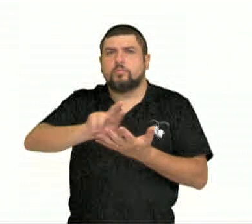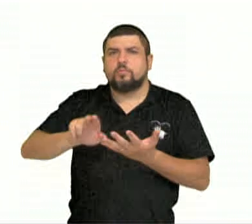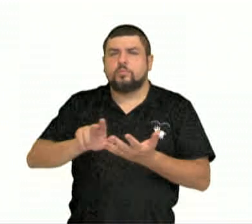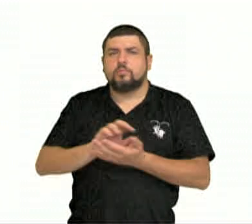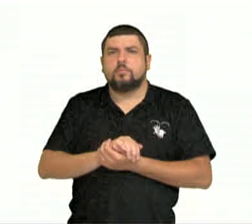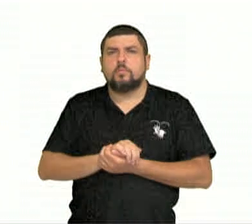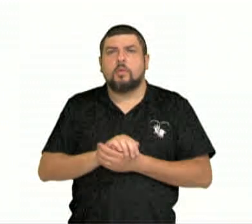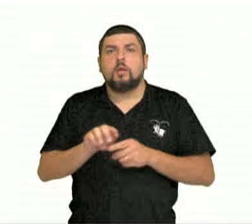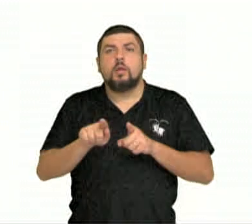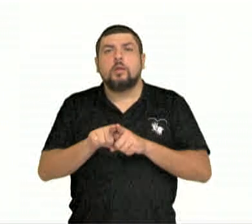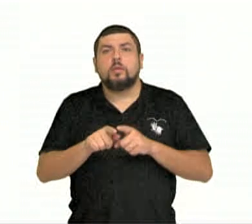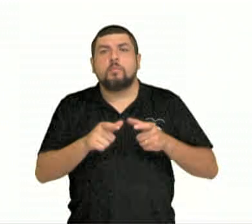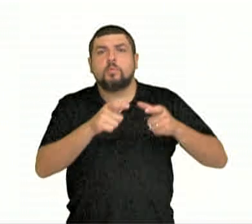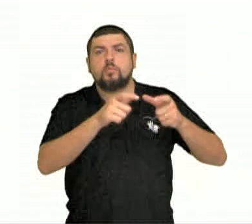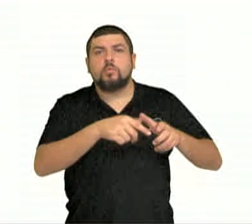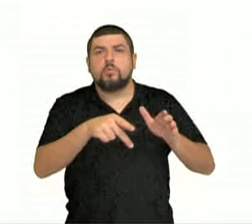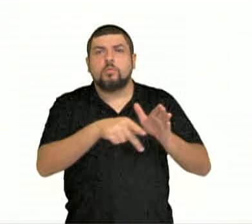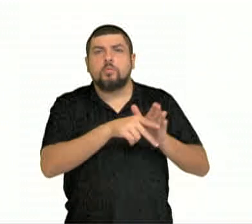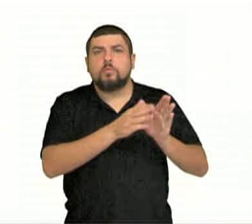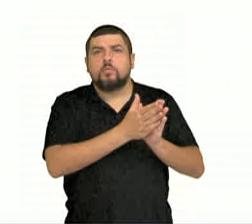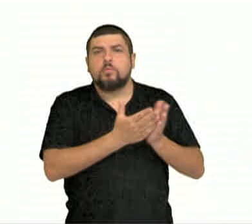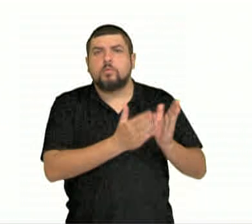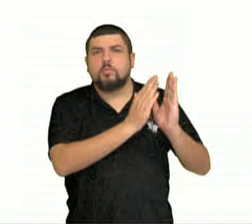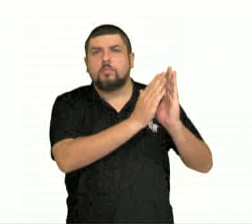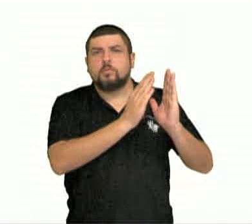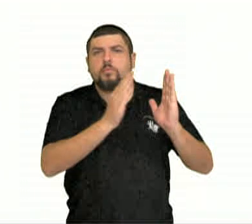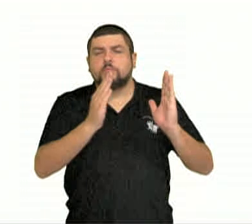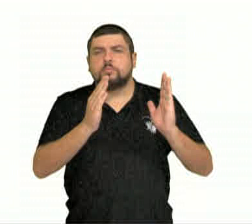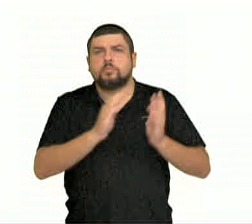na biblioteca e ampliação de seu acervo.